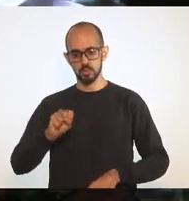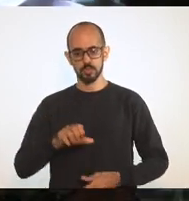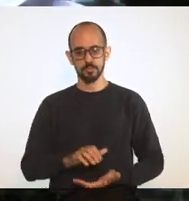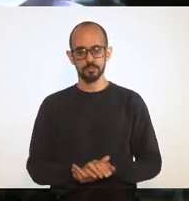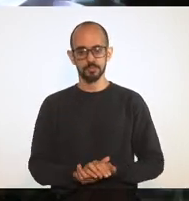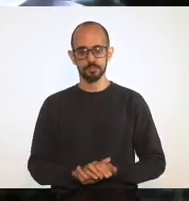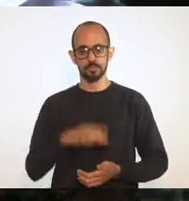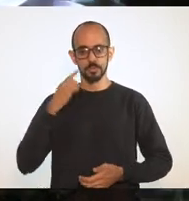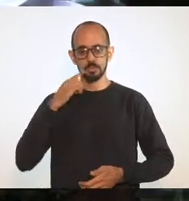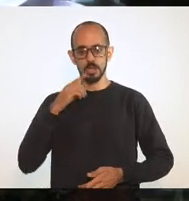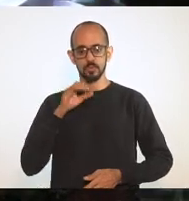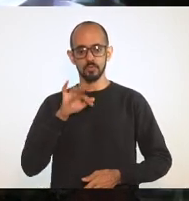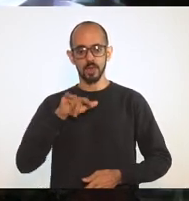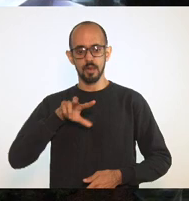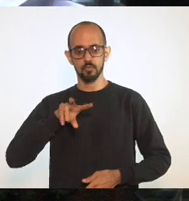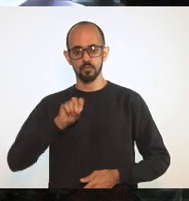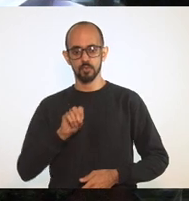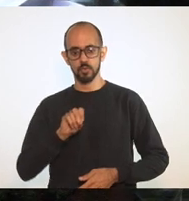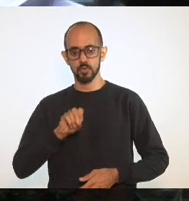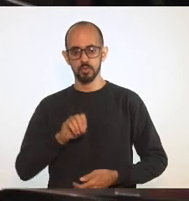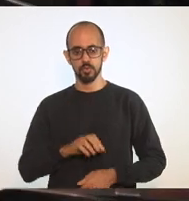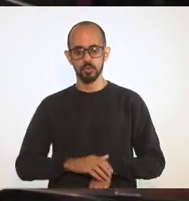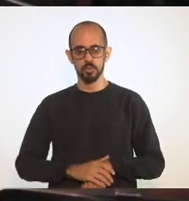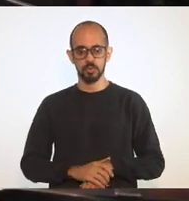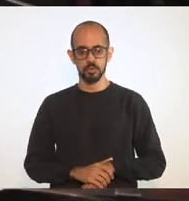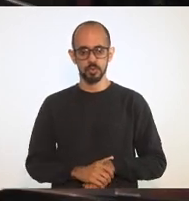deputado Flávio Serafini.